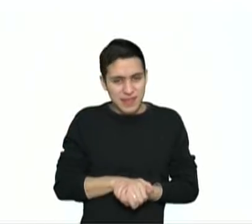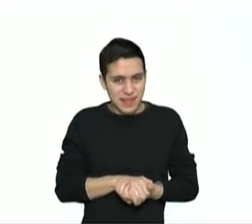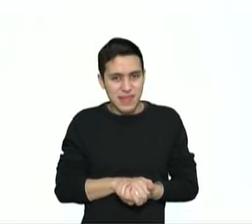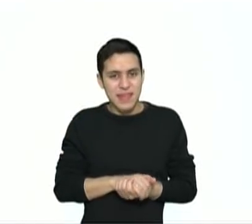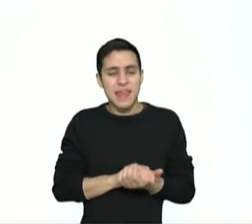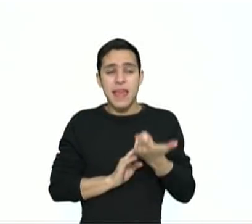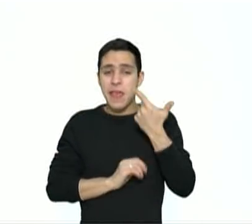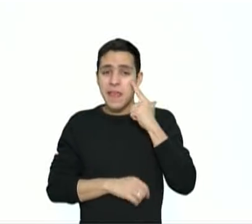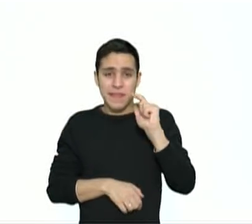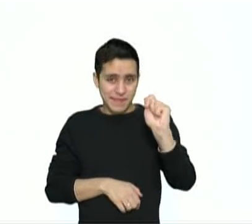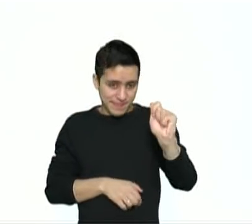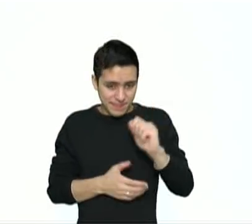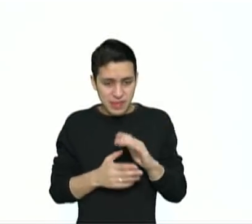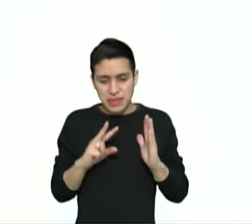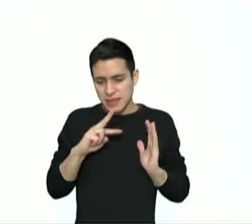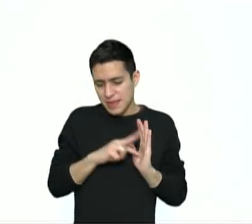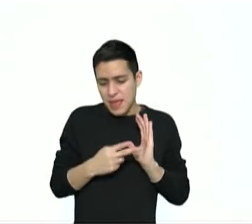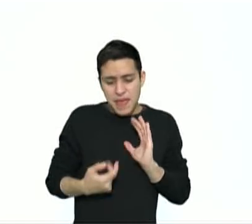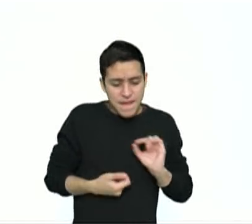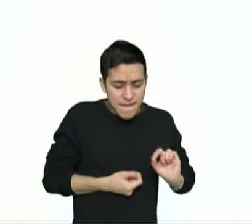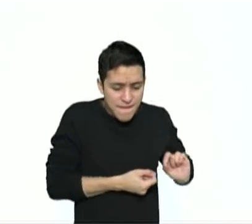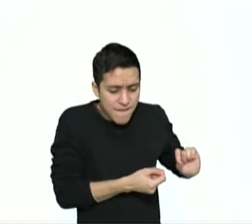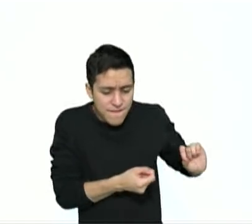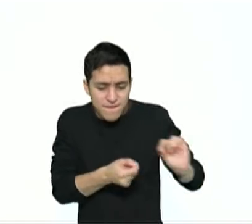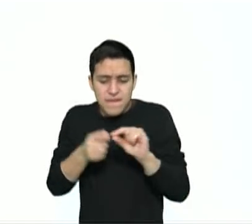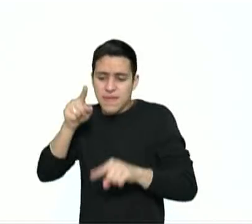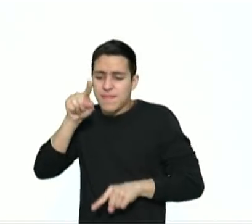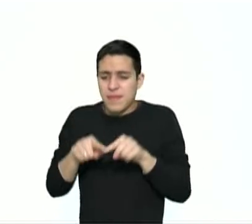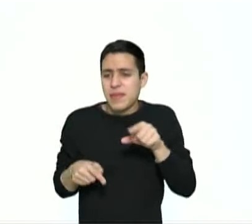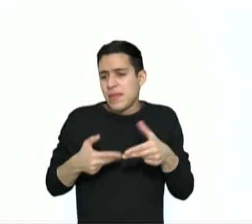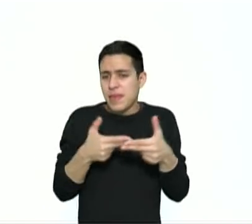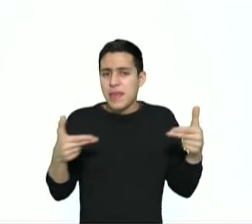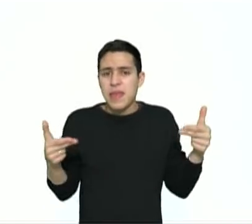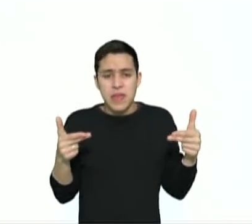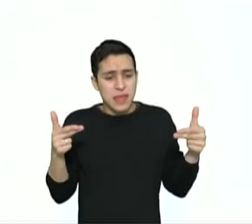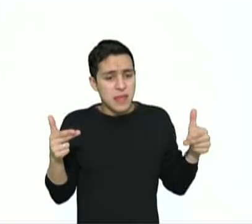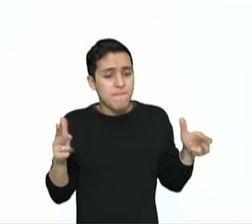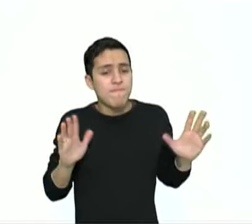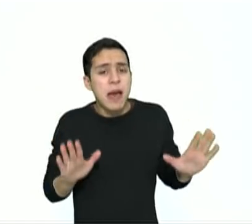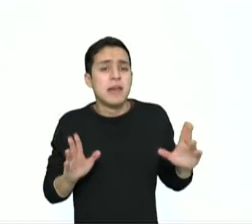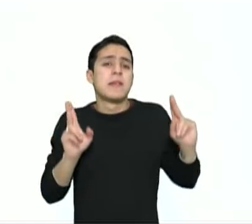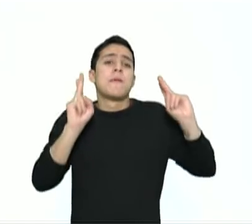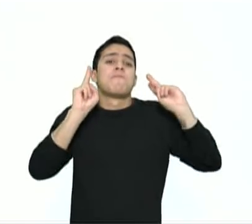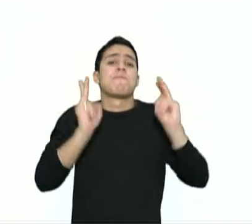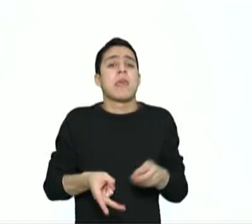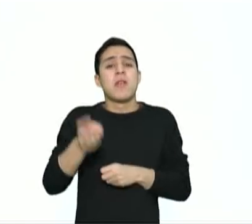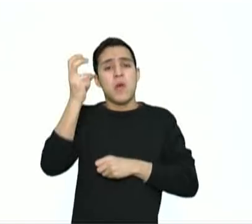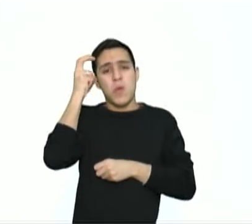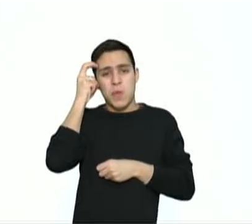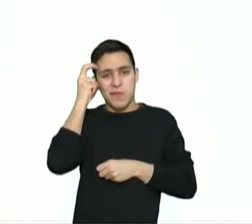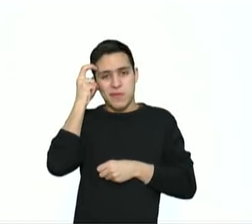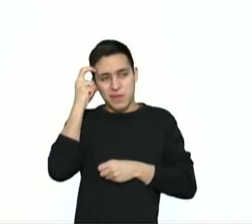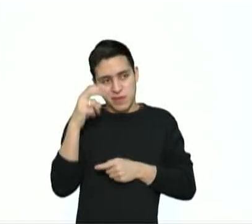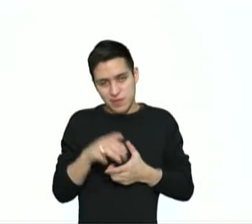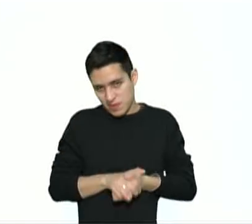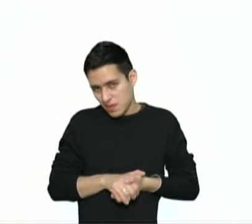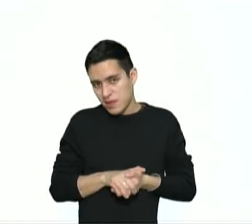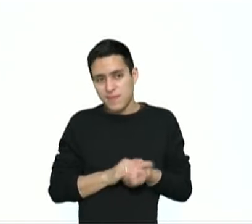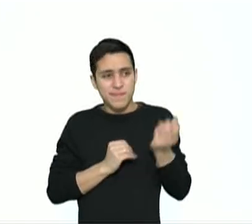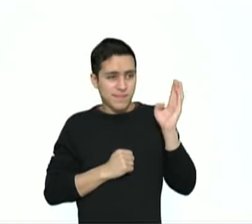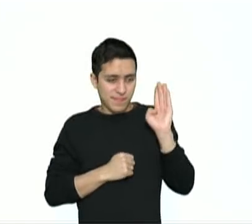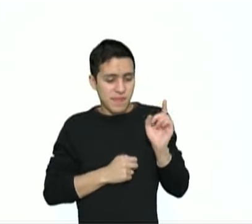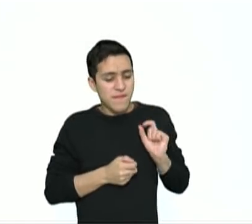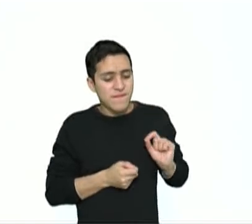Letra A. Produção de materiais criado por pessoas da mesma cultura. Letra B. Produção